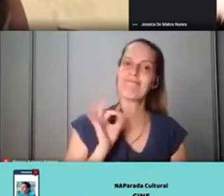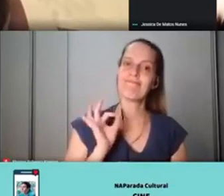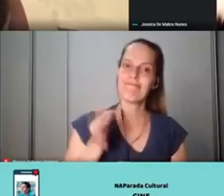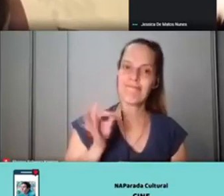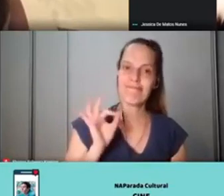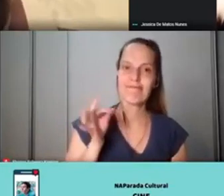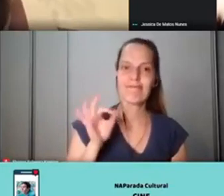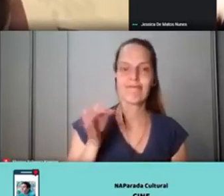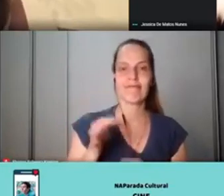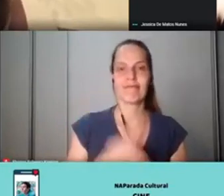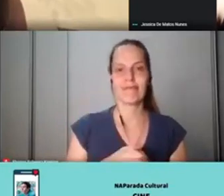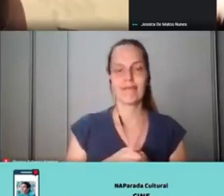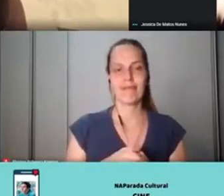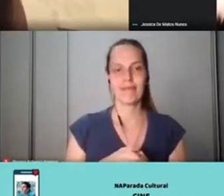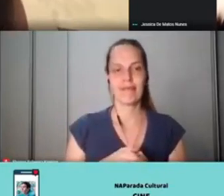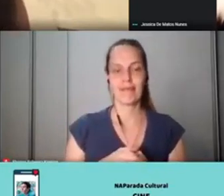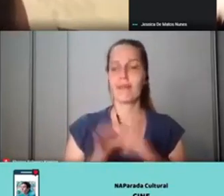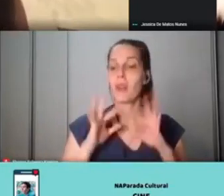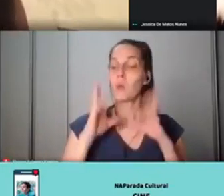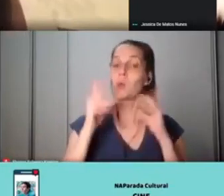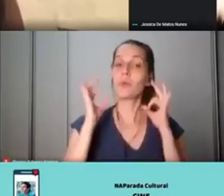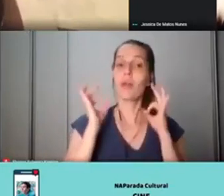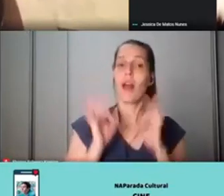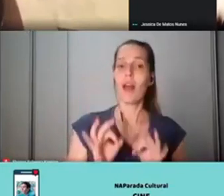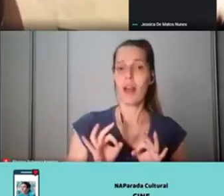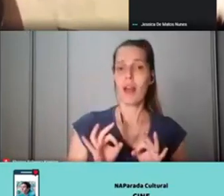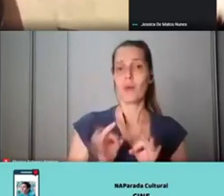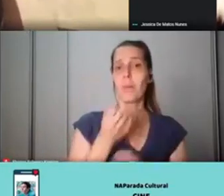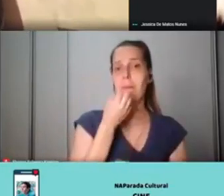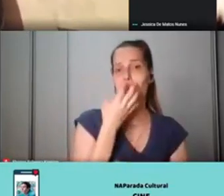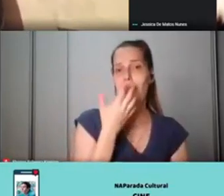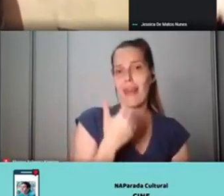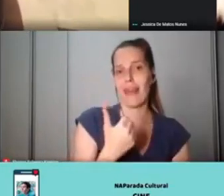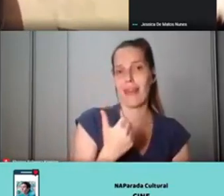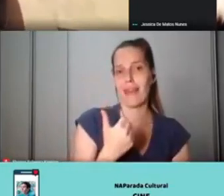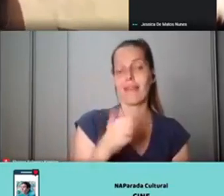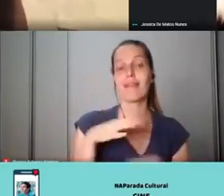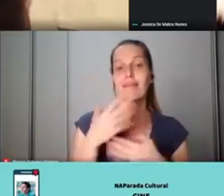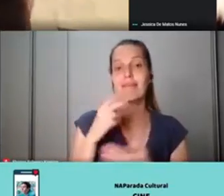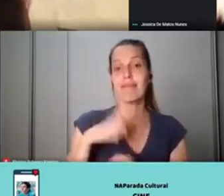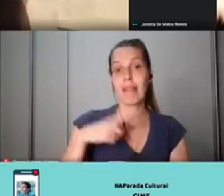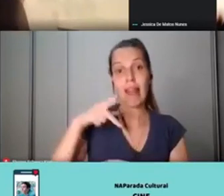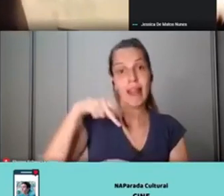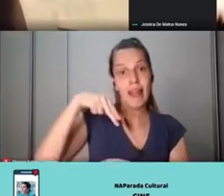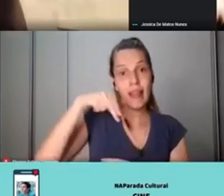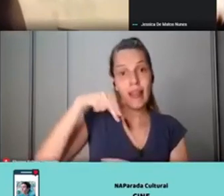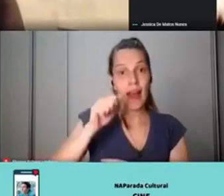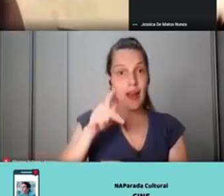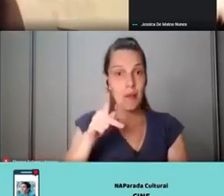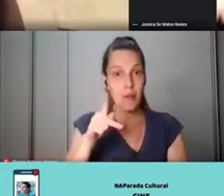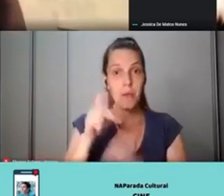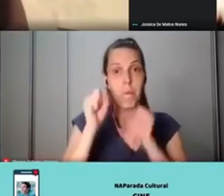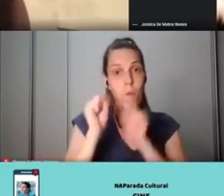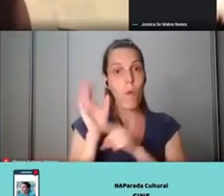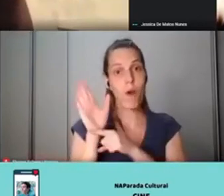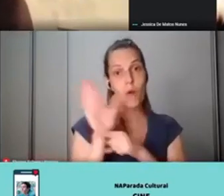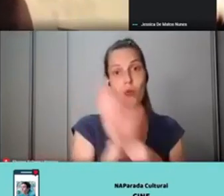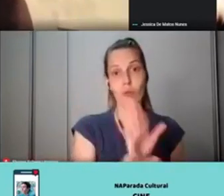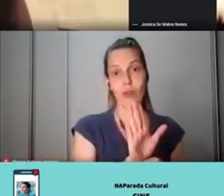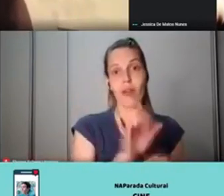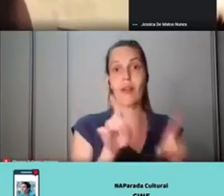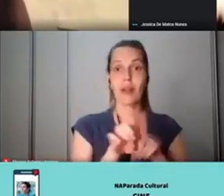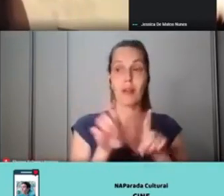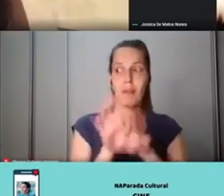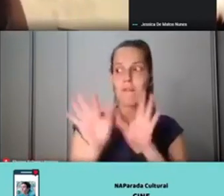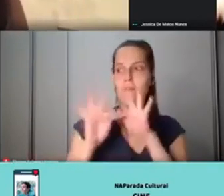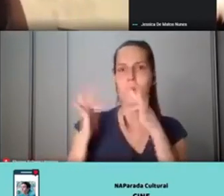Exatamente. E tá tudo bem, assim, e aí, bom, tem o NAP que pode ajudar, né? Tem Uhum. talvez trocas familiares